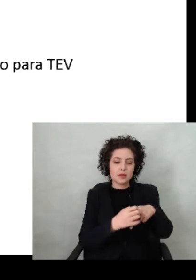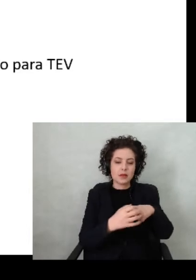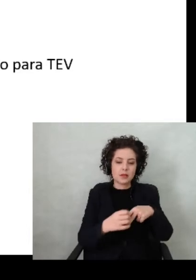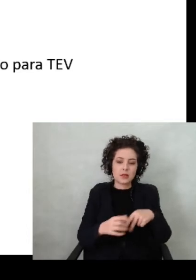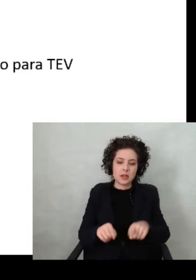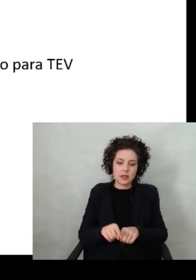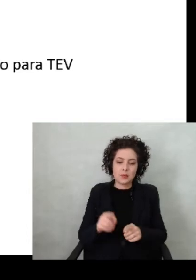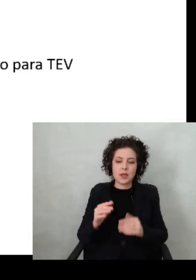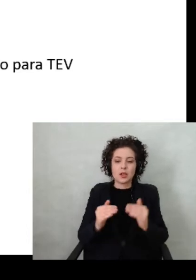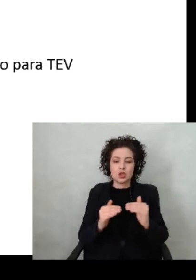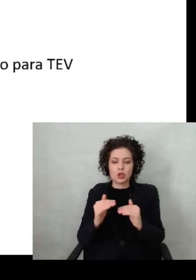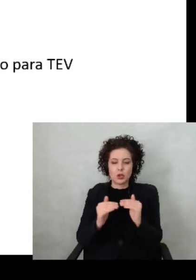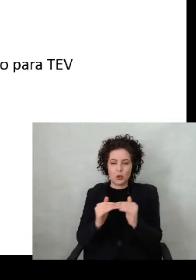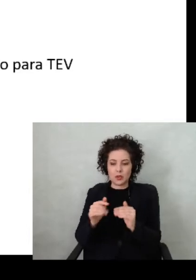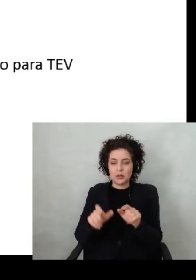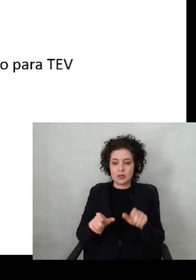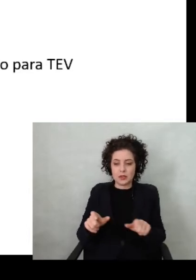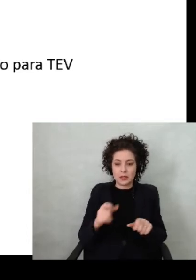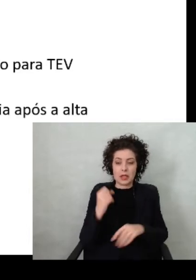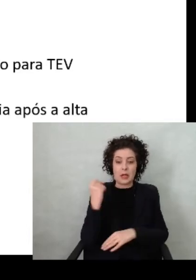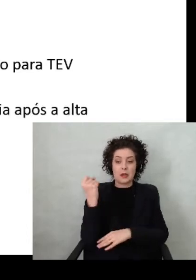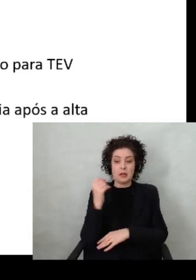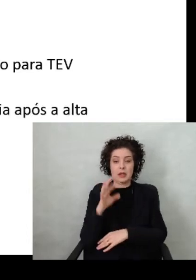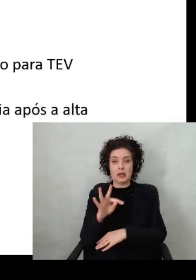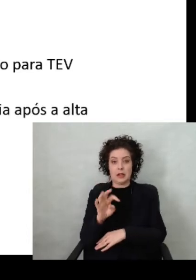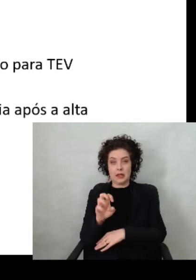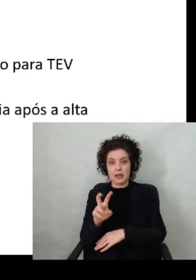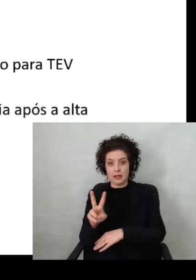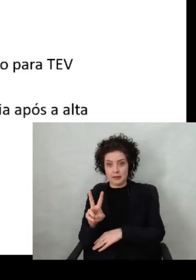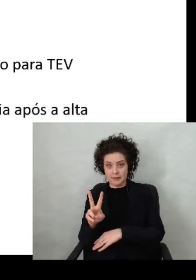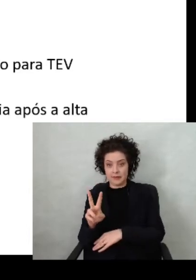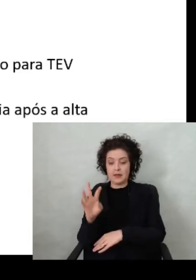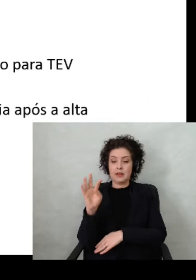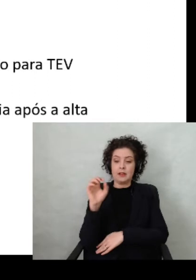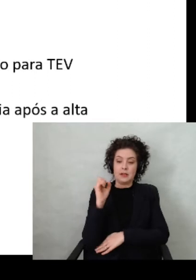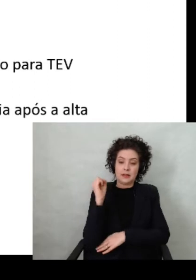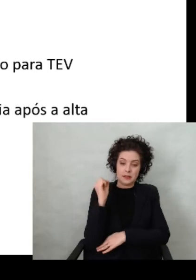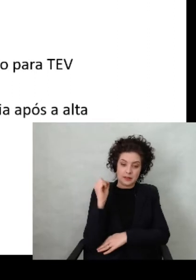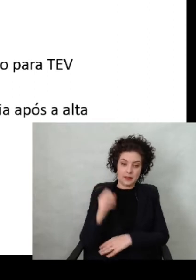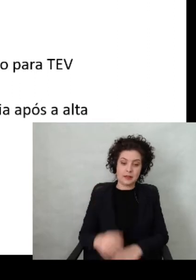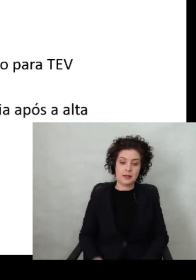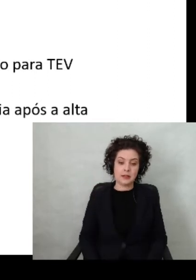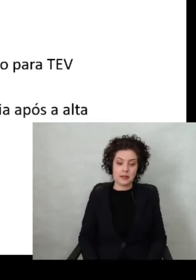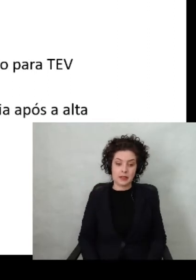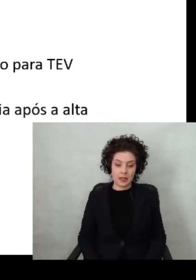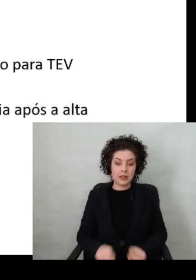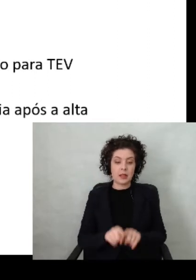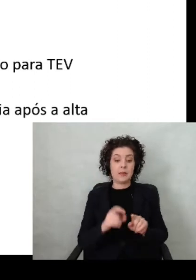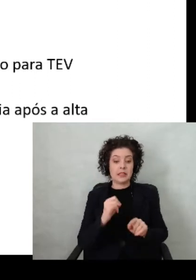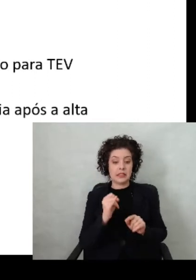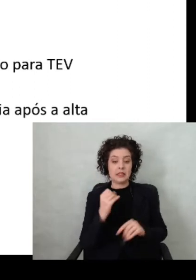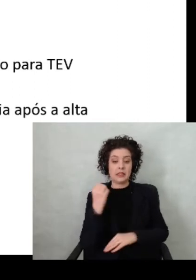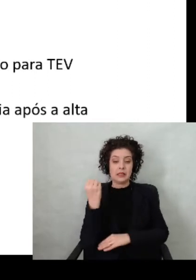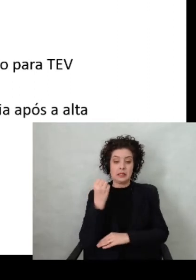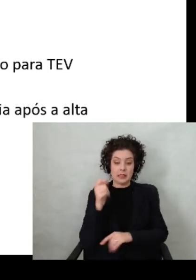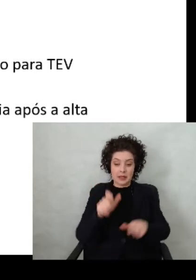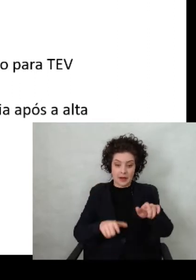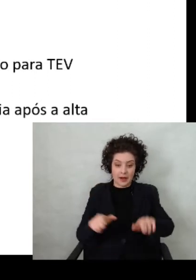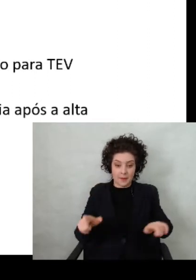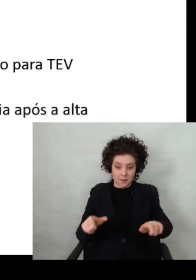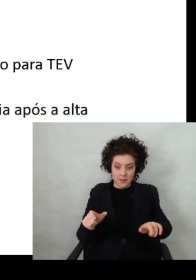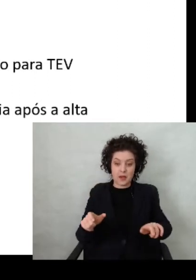em pacientes com alto risco de tromboembolismo venoso. E para alto risco de tromboembolismo venoso e baixo